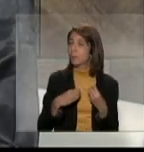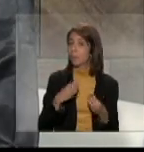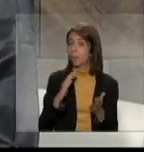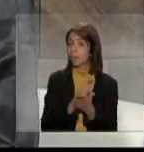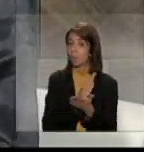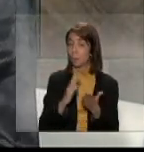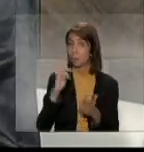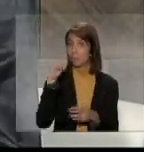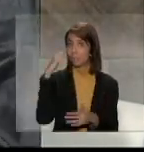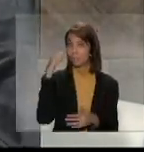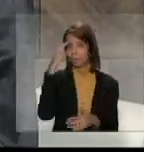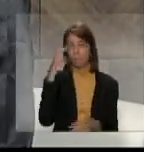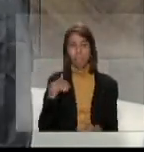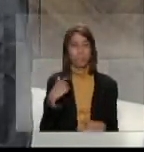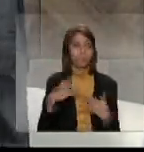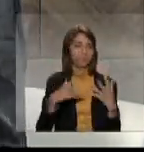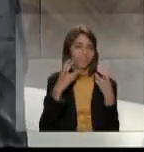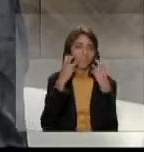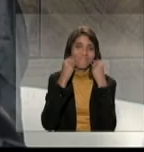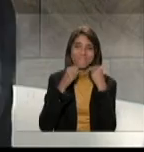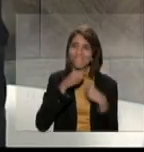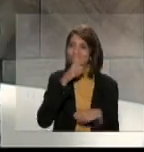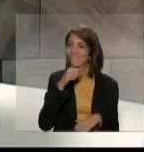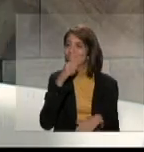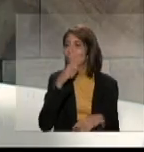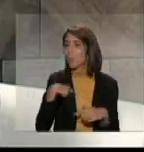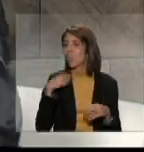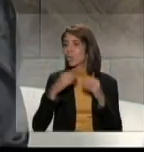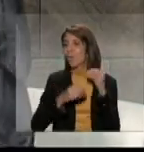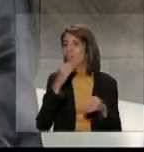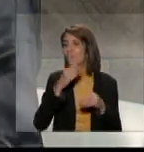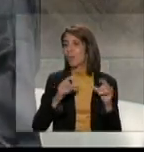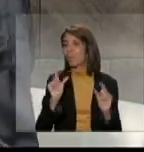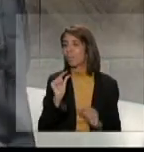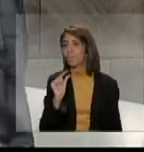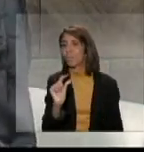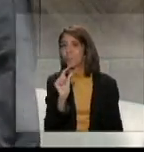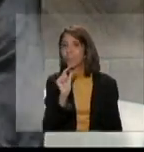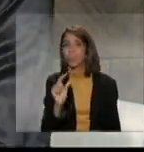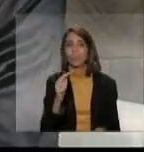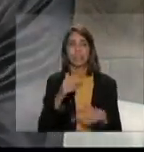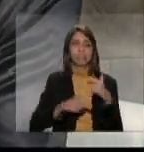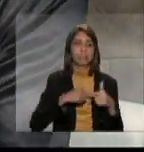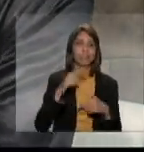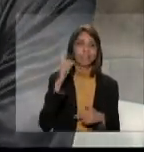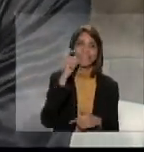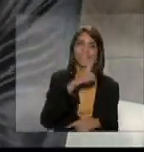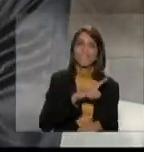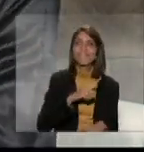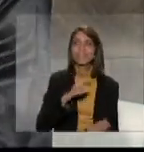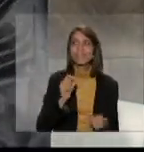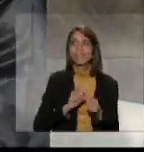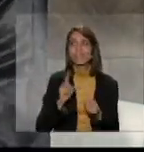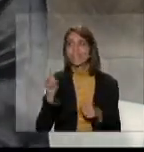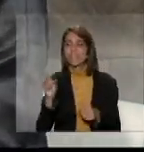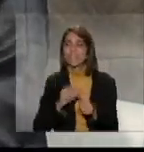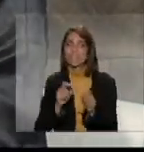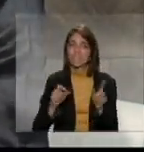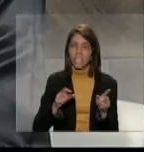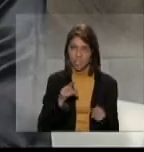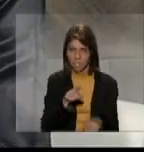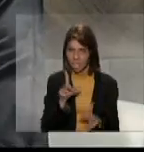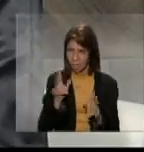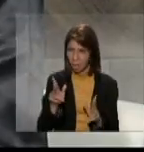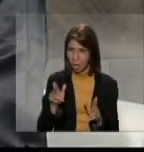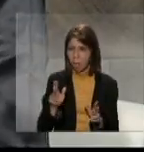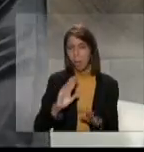pra você porque atrizes que falar quanto mais velho você vai ficando tem menos papéis a coisa vai se complicando eu tenho que fazer